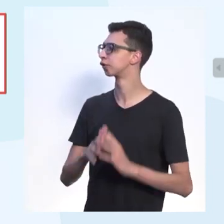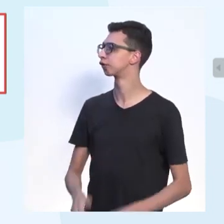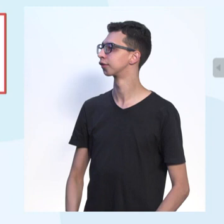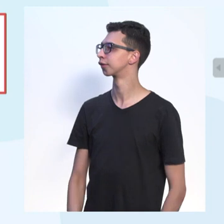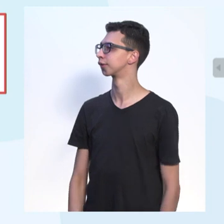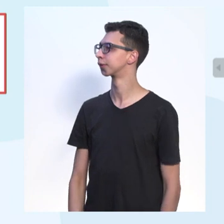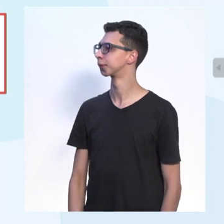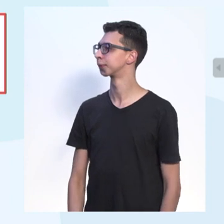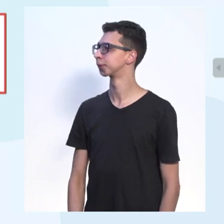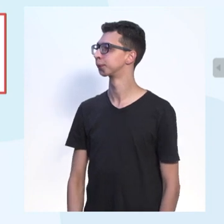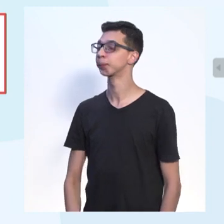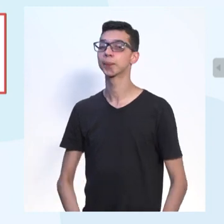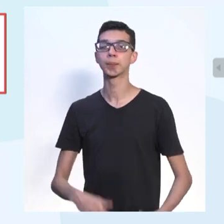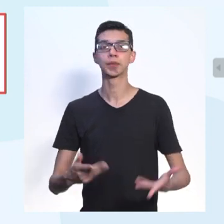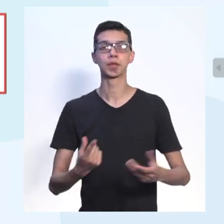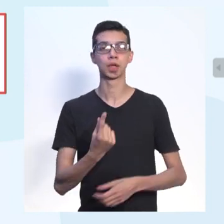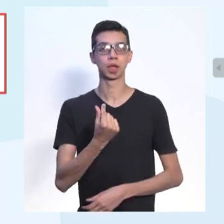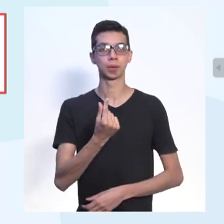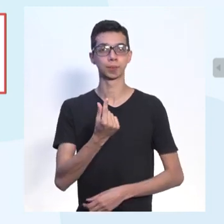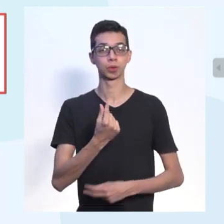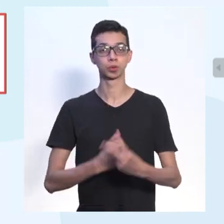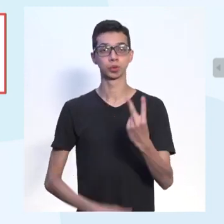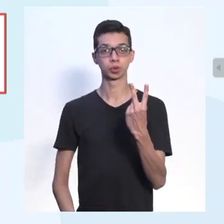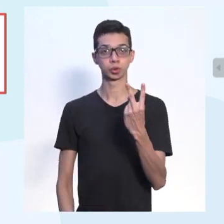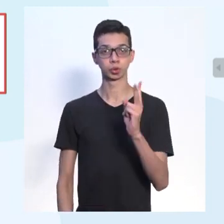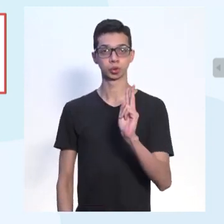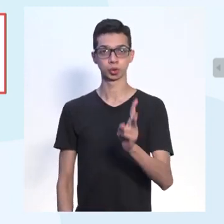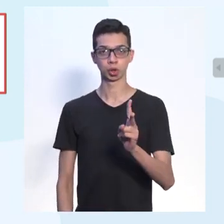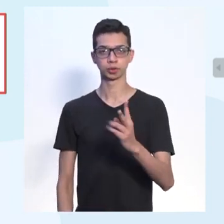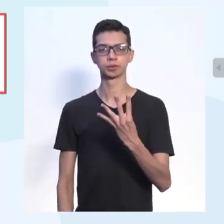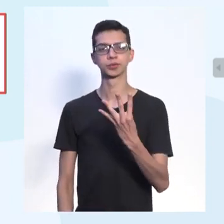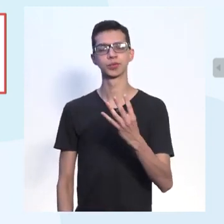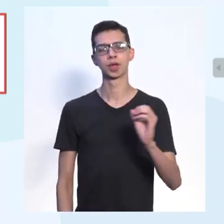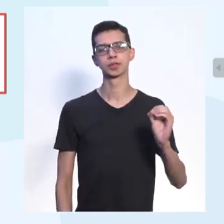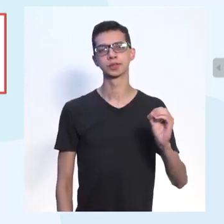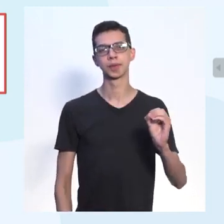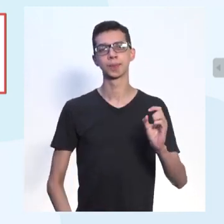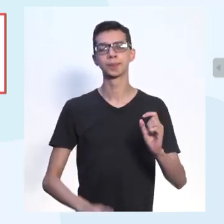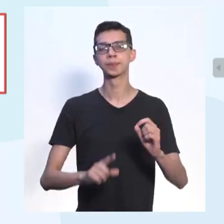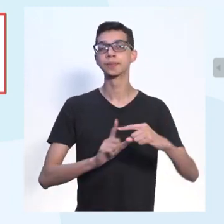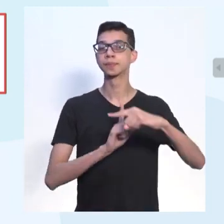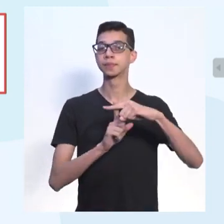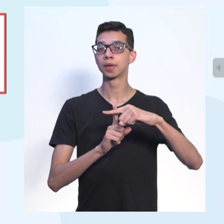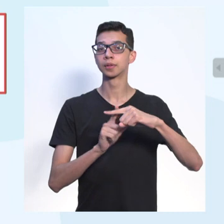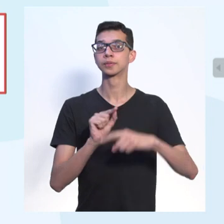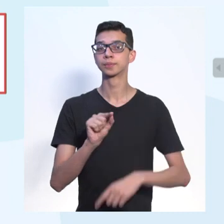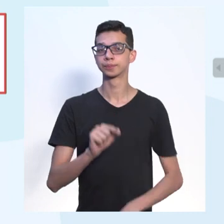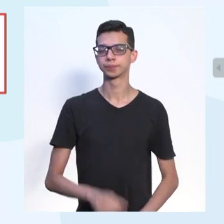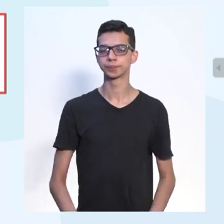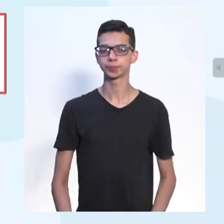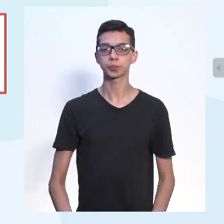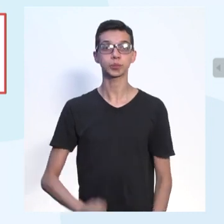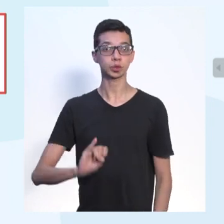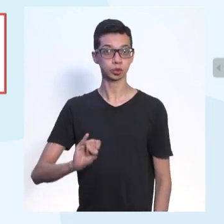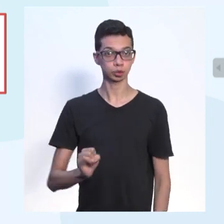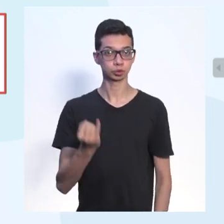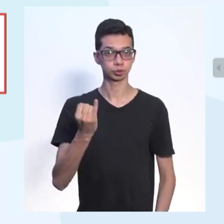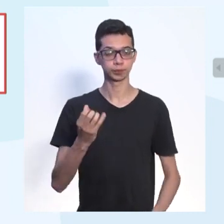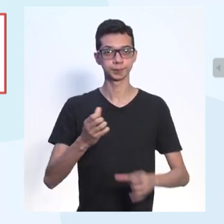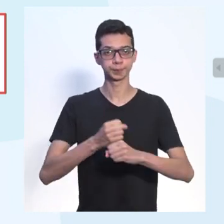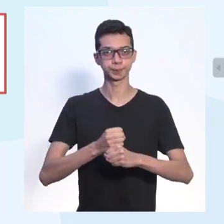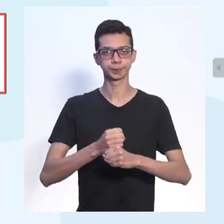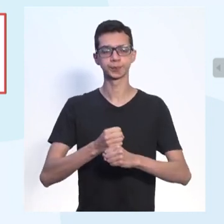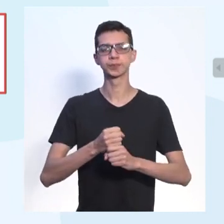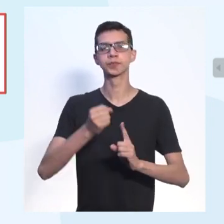o nosso capital era 2.400, mais o juro que a gente calculou depois de